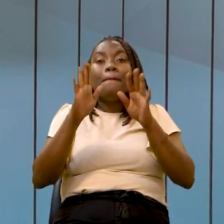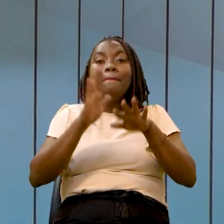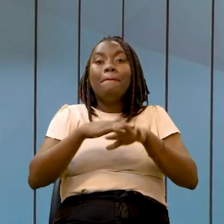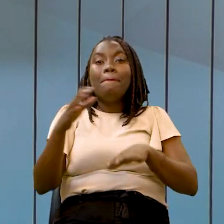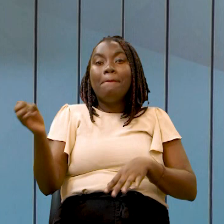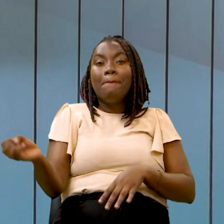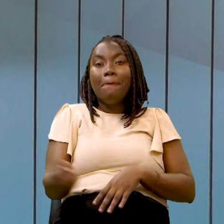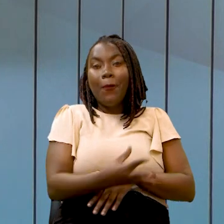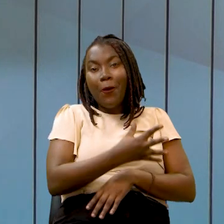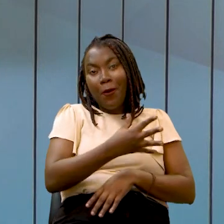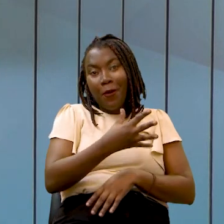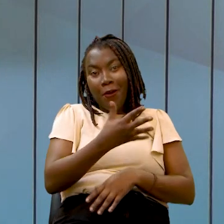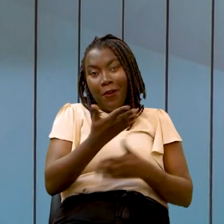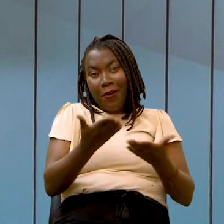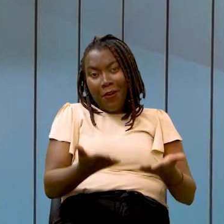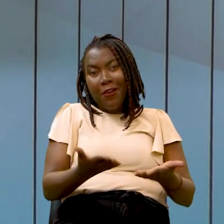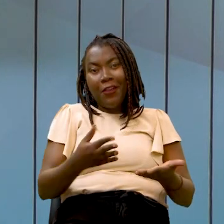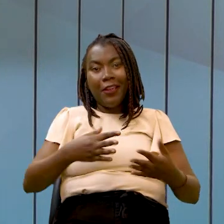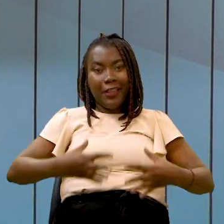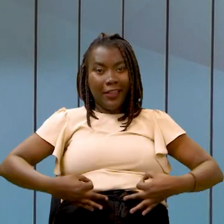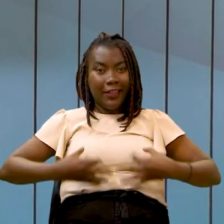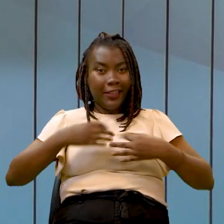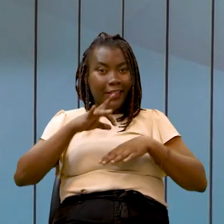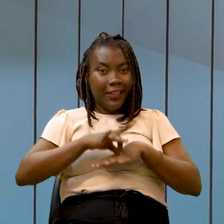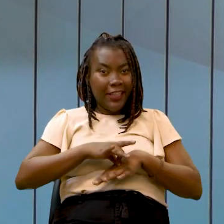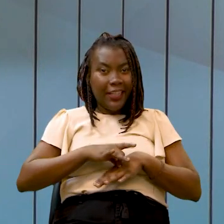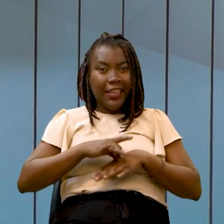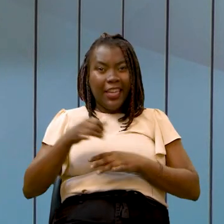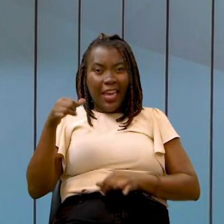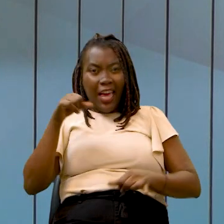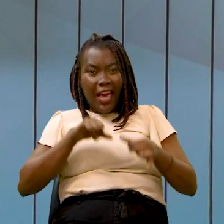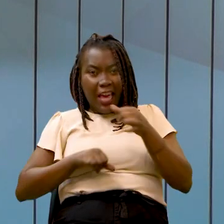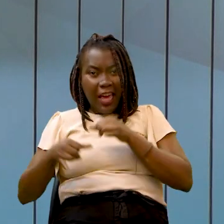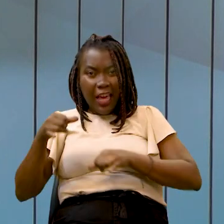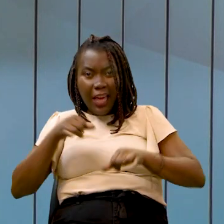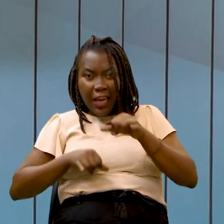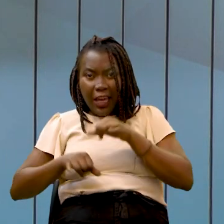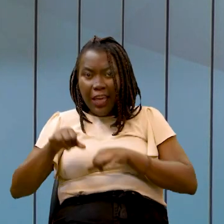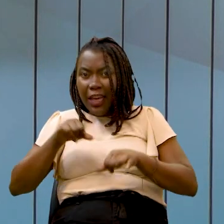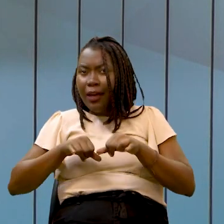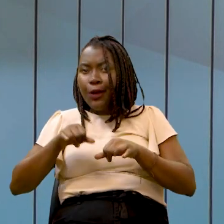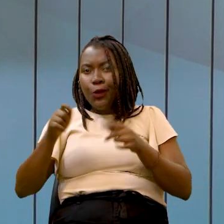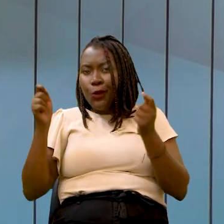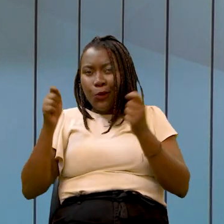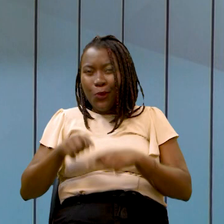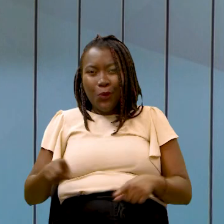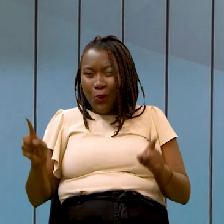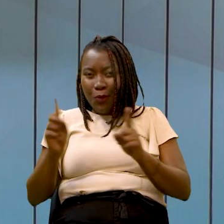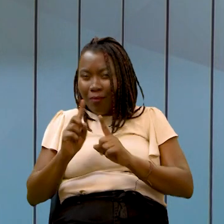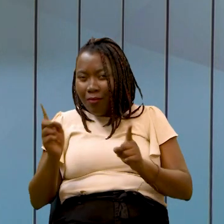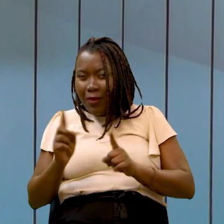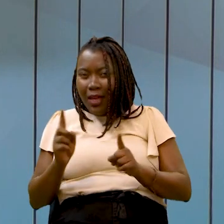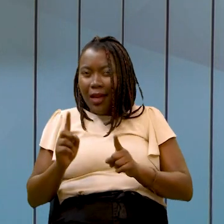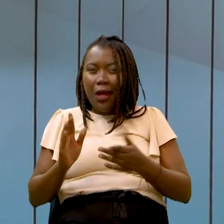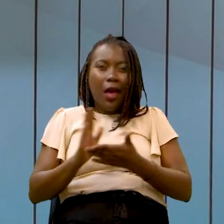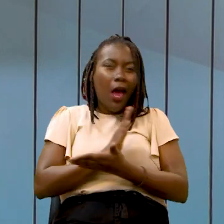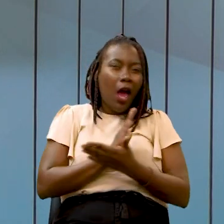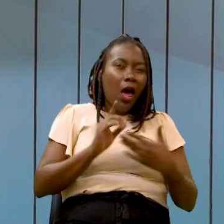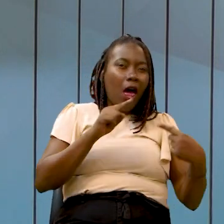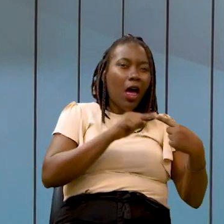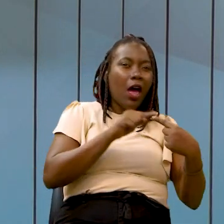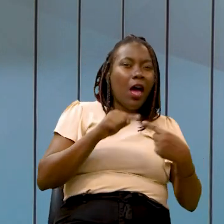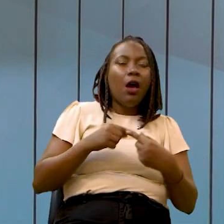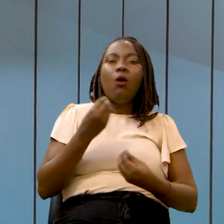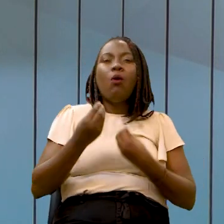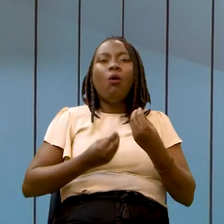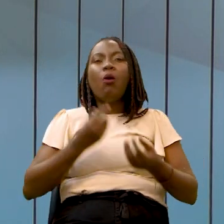os tratamentos mais modernos no tratamento do câncer de pele? A quimioterapia, ela não é mais necessária, ela é indicada